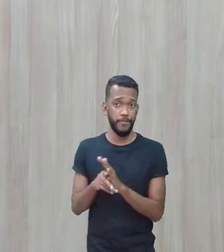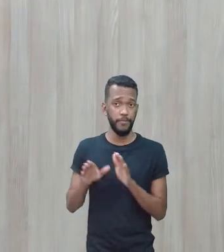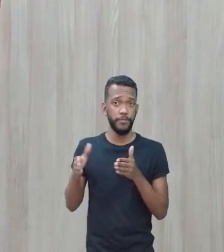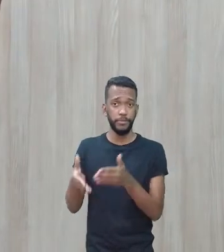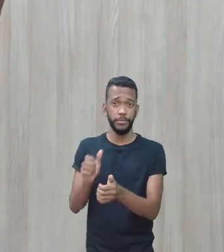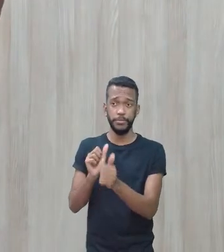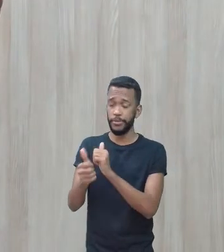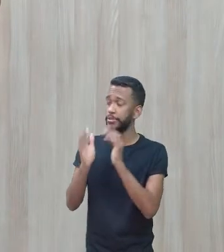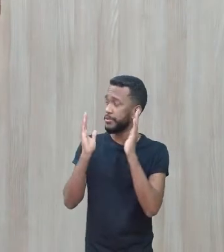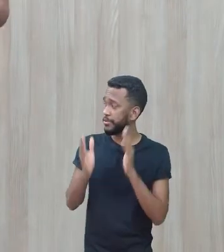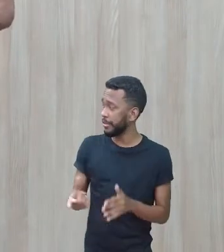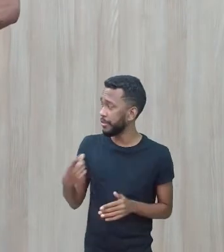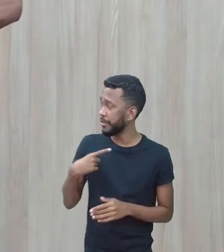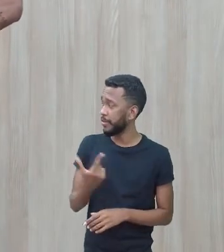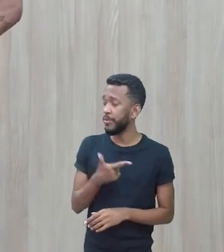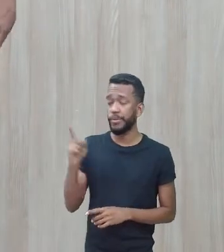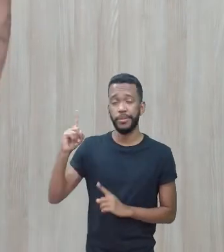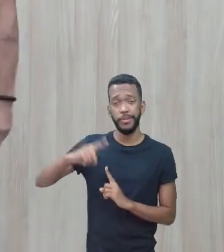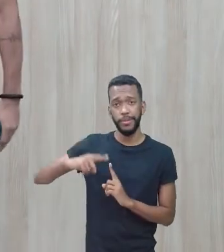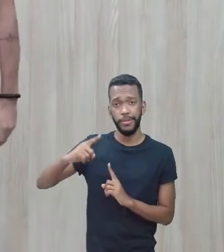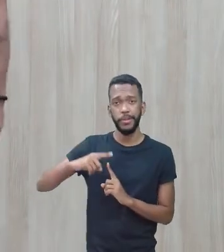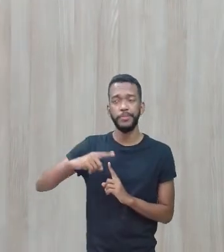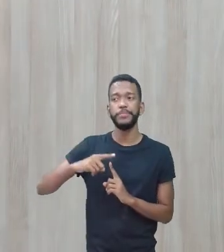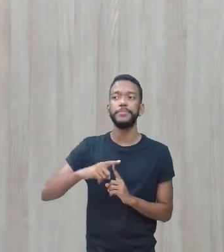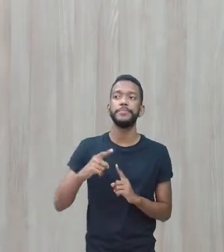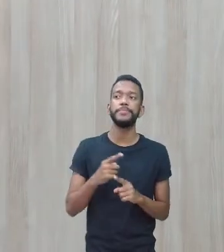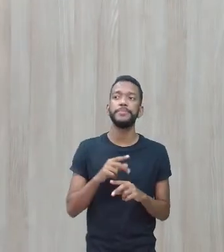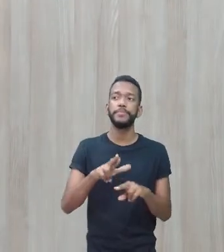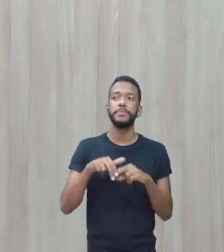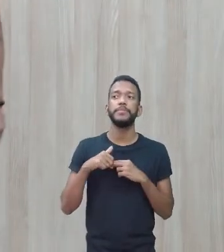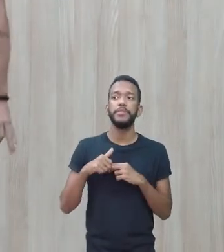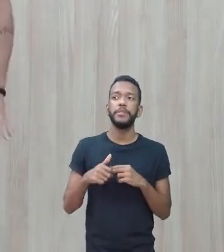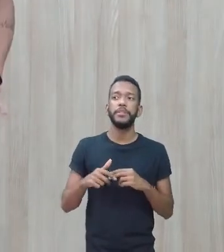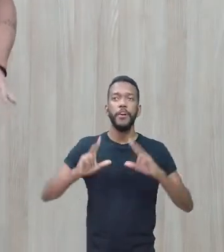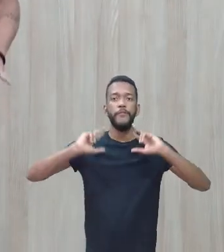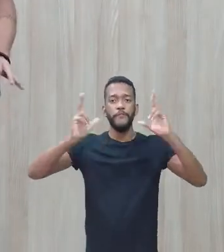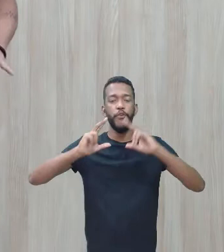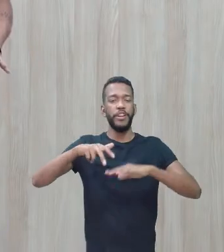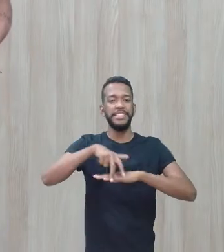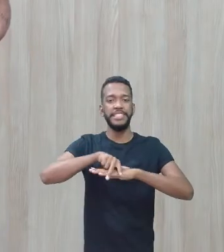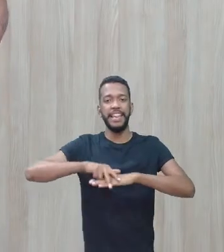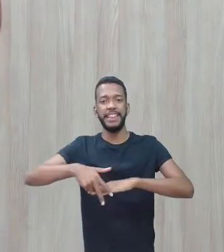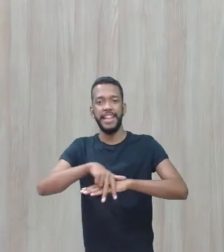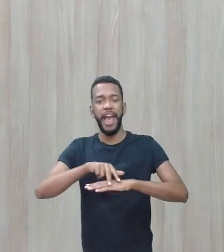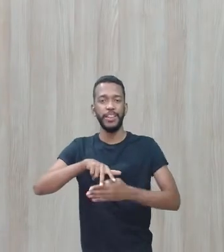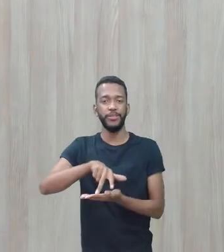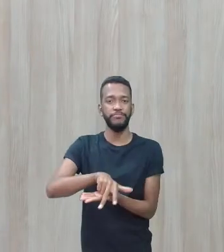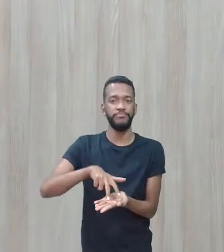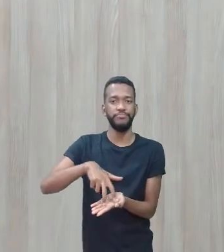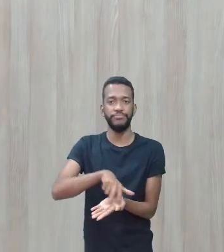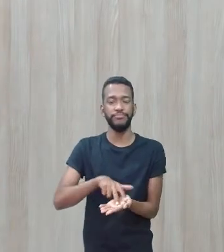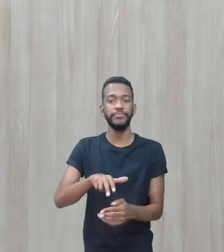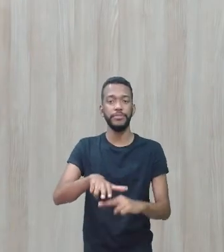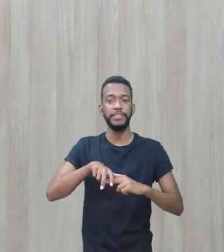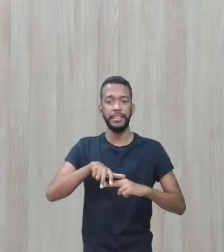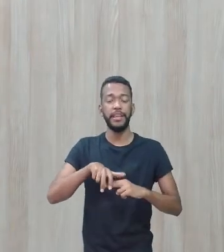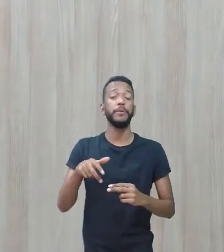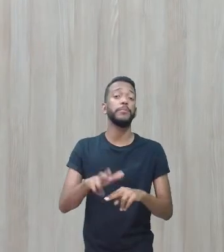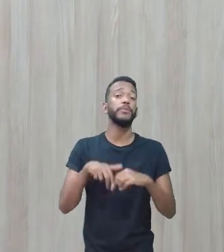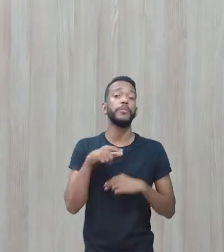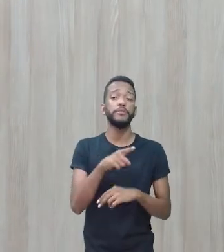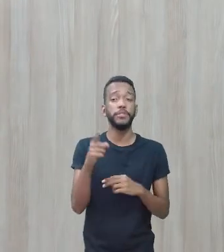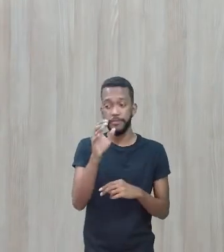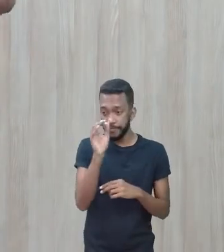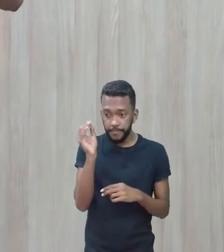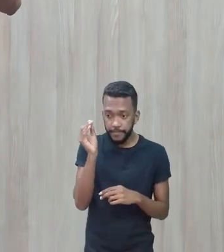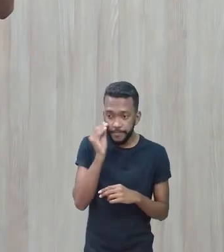Tem outras também de outras modalidades, né? Eu trouxe esse exemplo do vôlei sentado para vocês já irem se familiarizando com o que é que vem por aí.